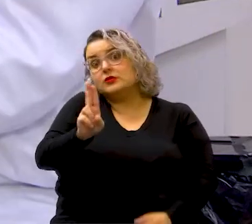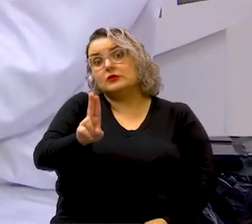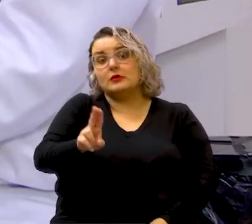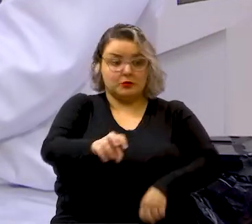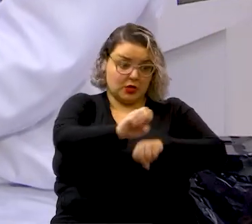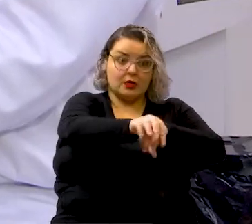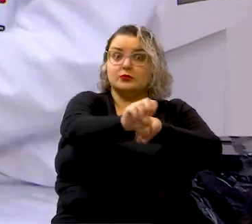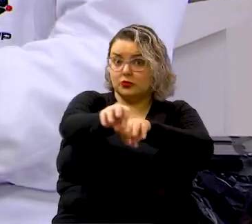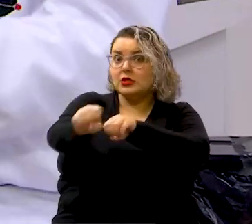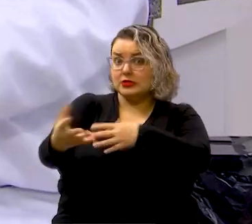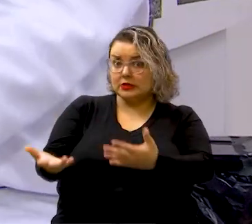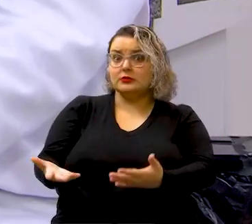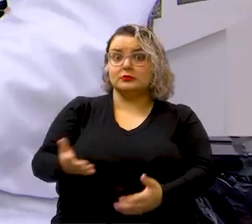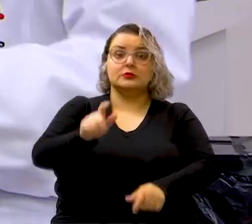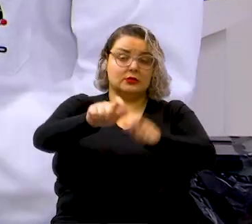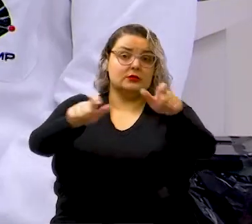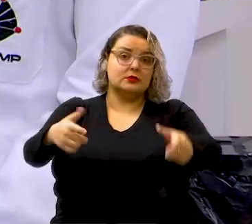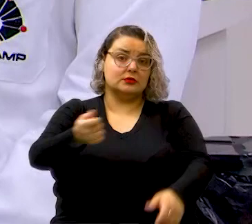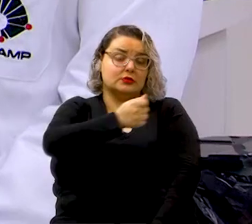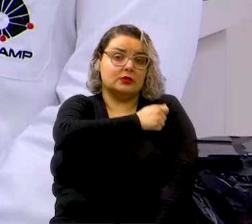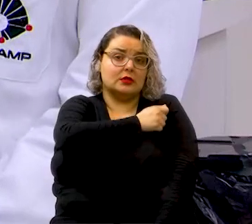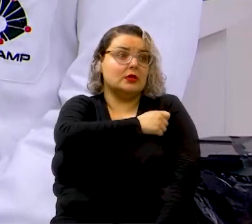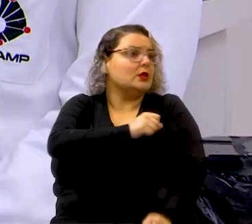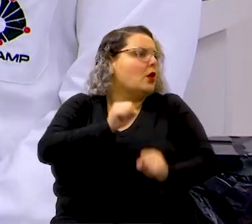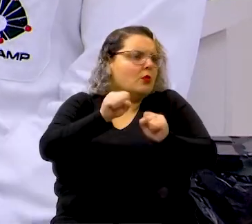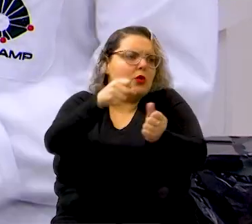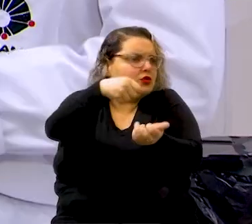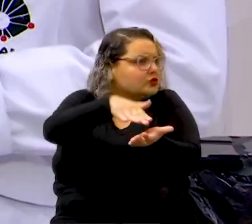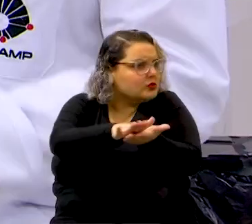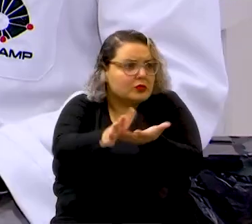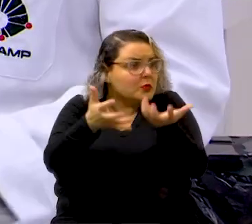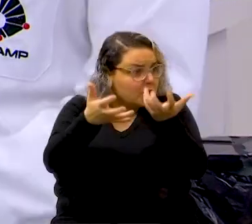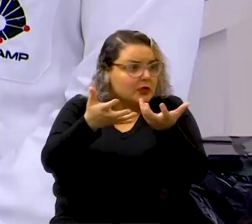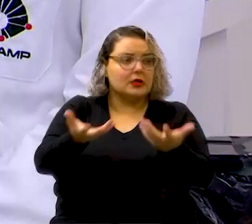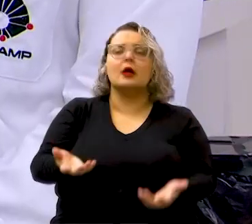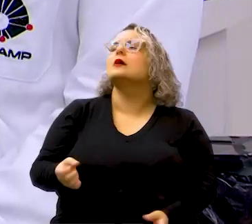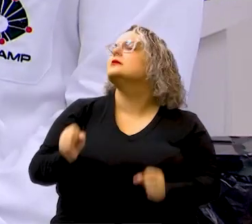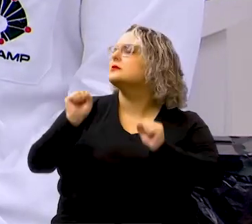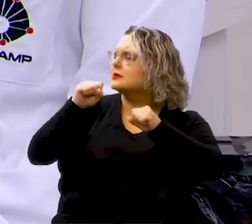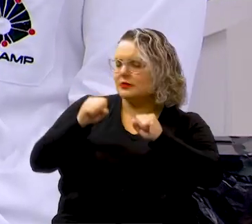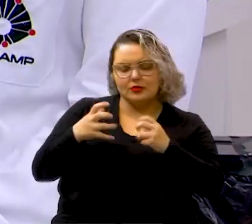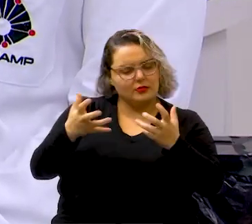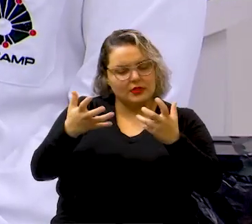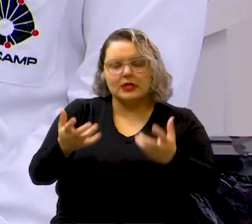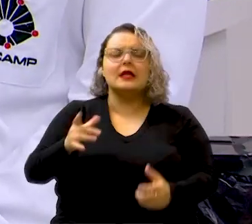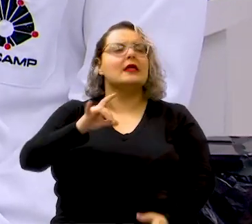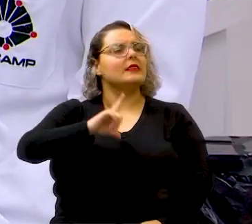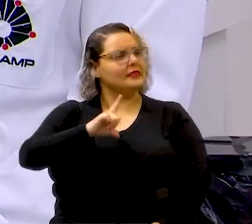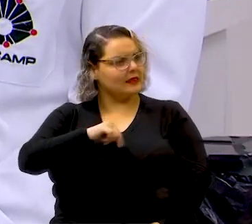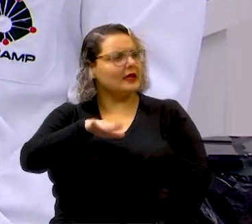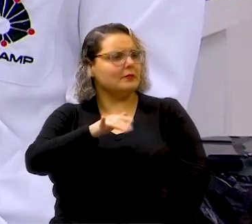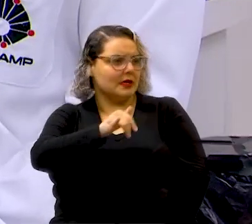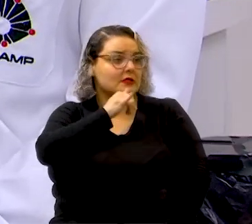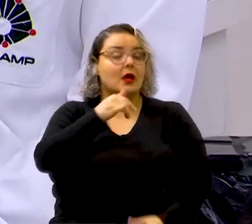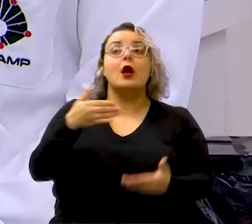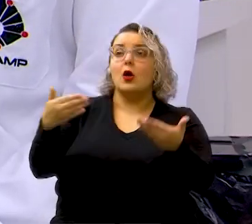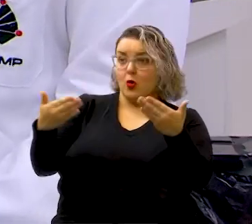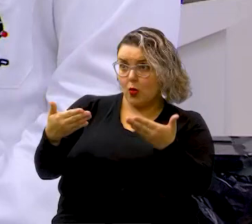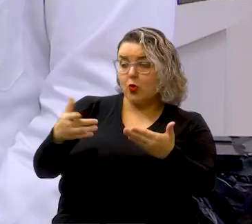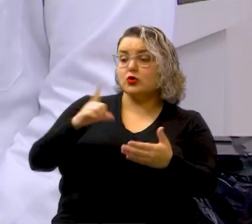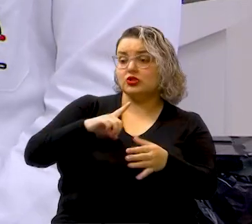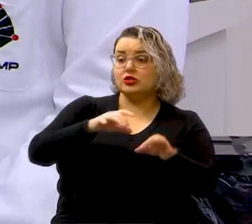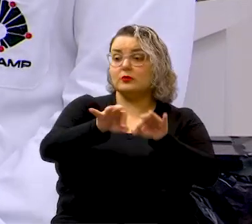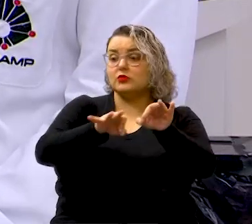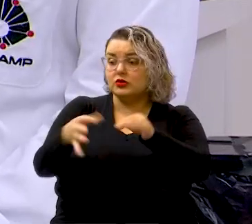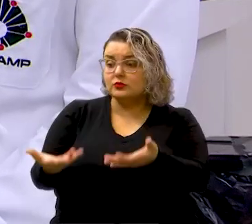até utilizados para auxiliar no ensino. Então eu posso imprimir o que eu quiser. Você pode imprimir o que você quiser. Tem mais alguns exemplos?